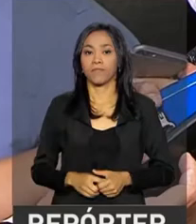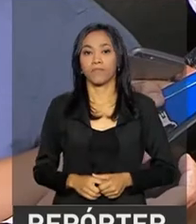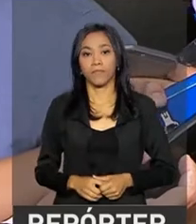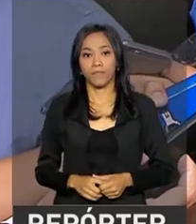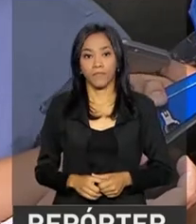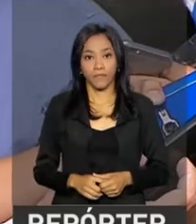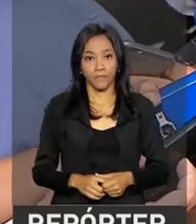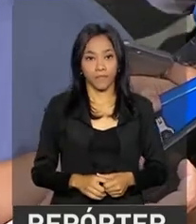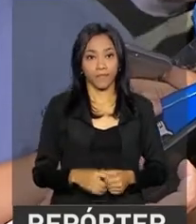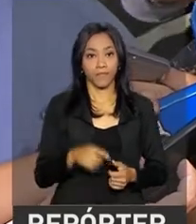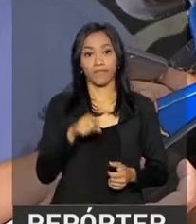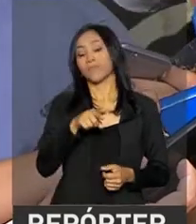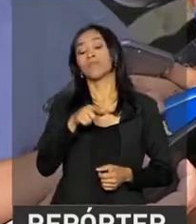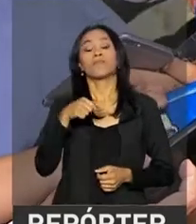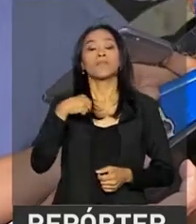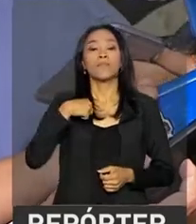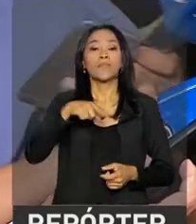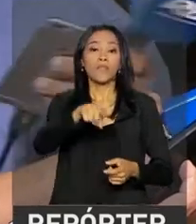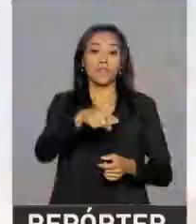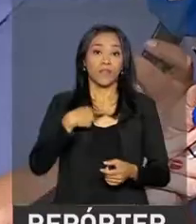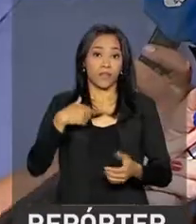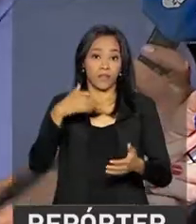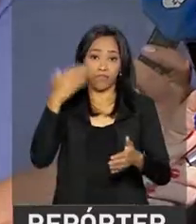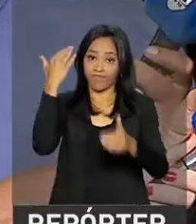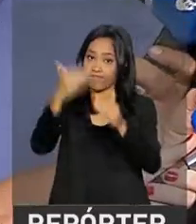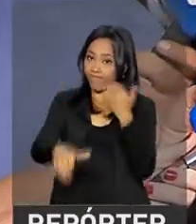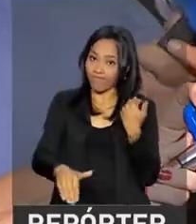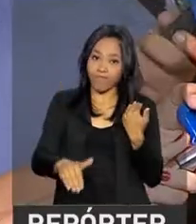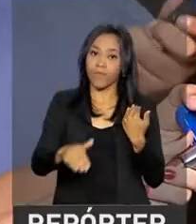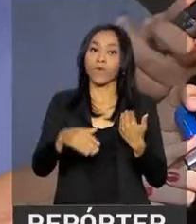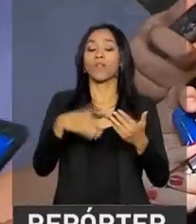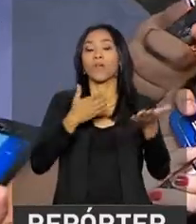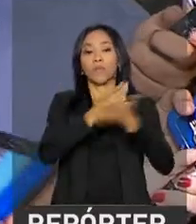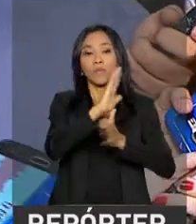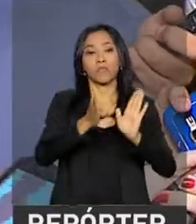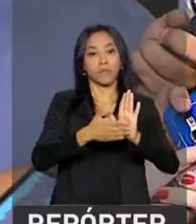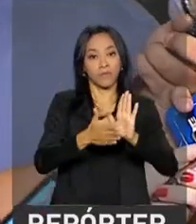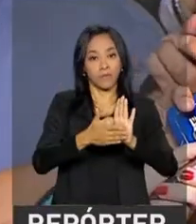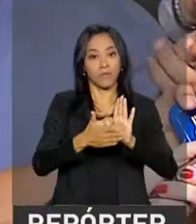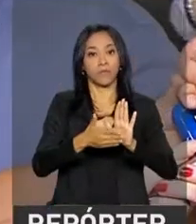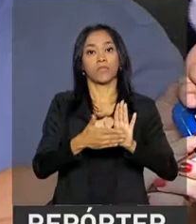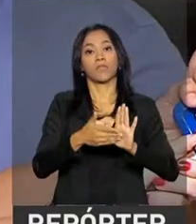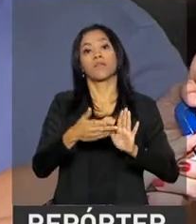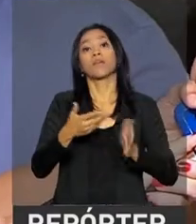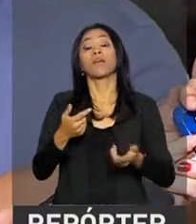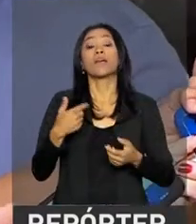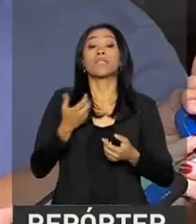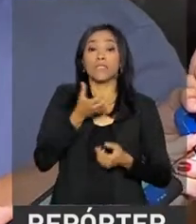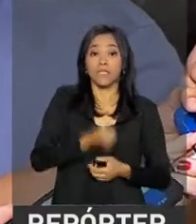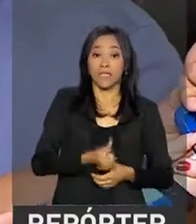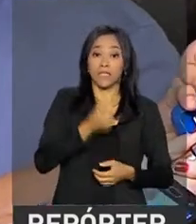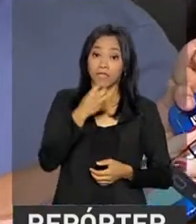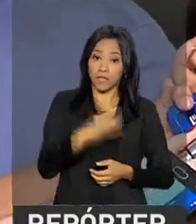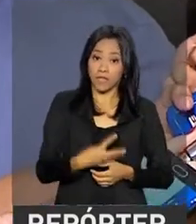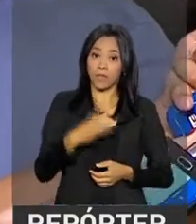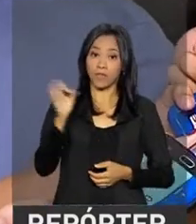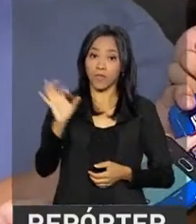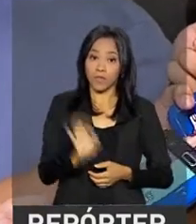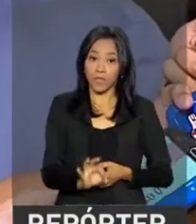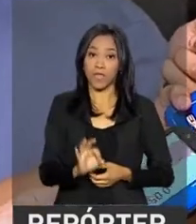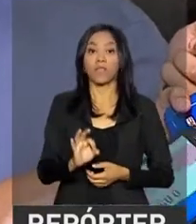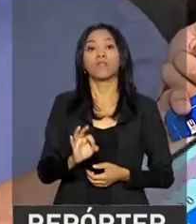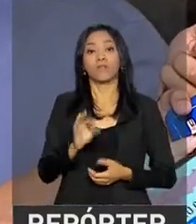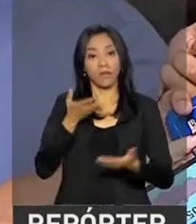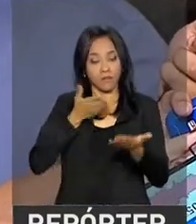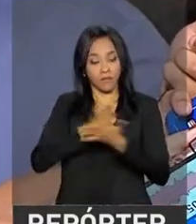a reforma da Previdência, sendo que 63% da população aprova a existência de